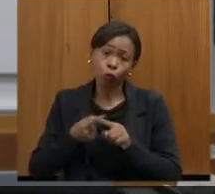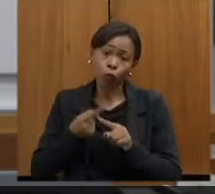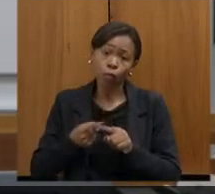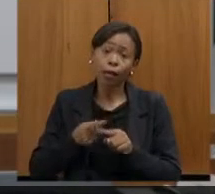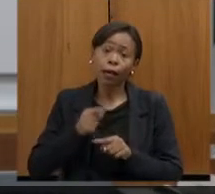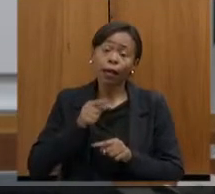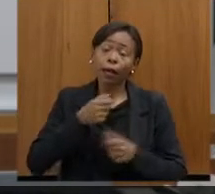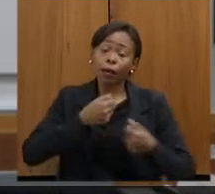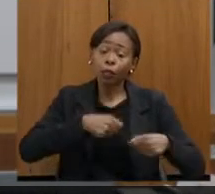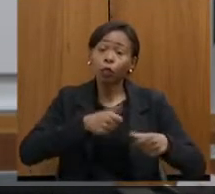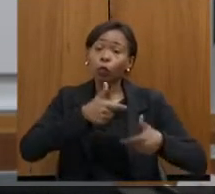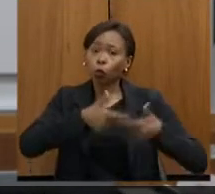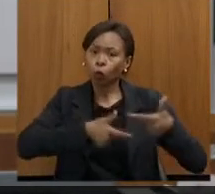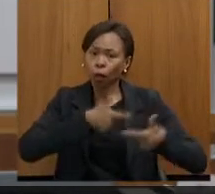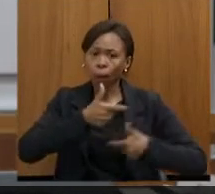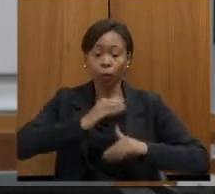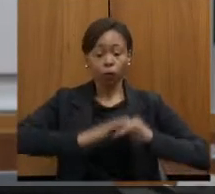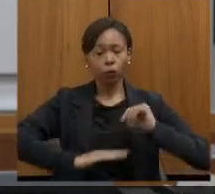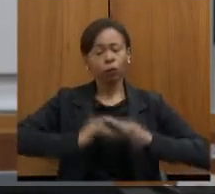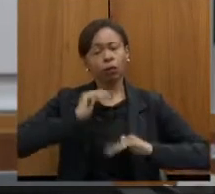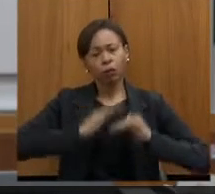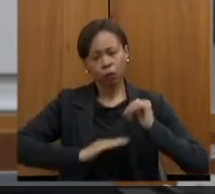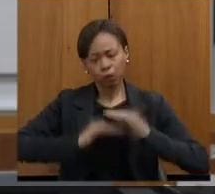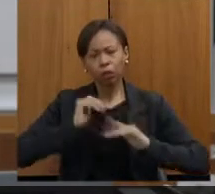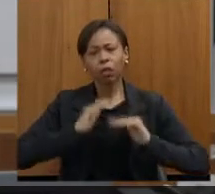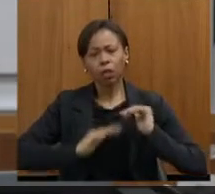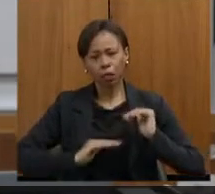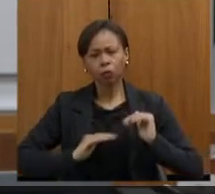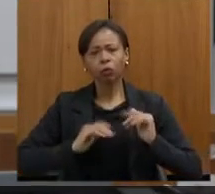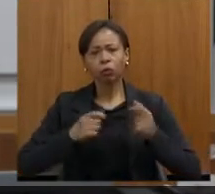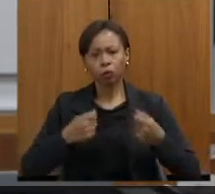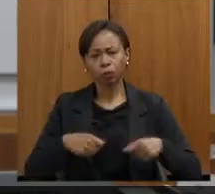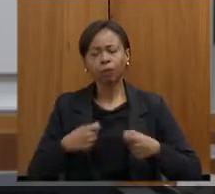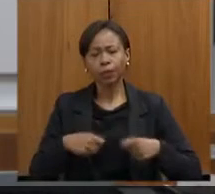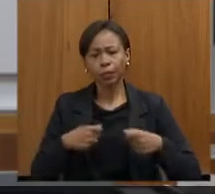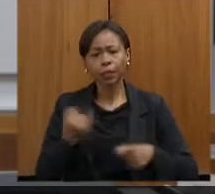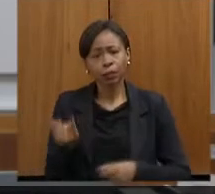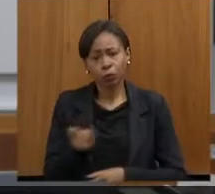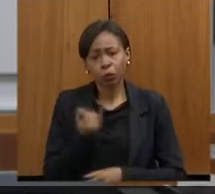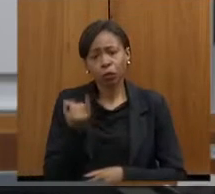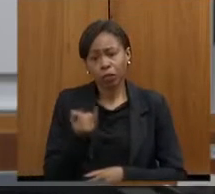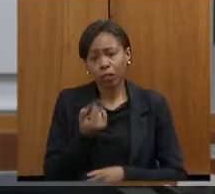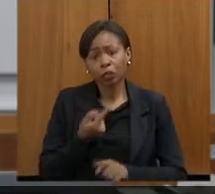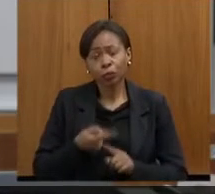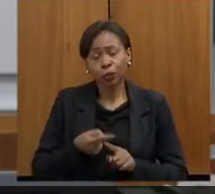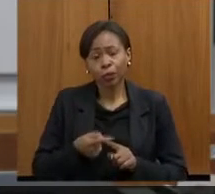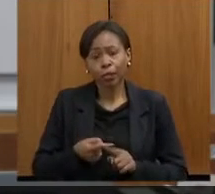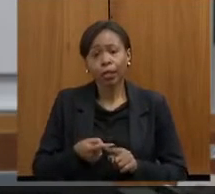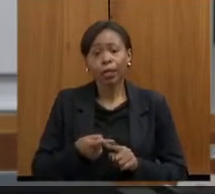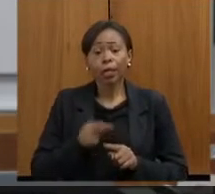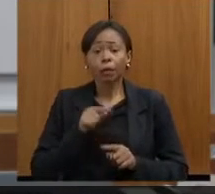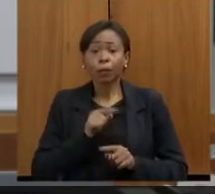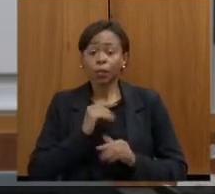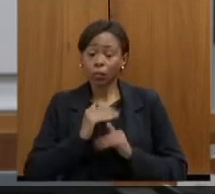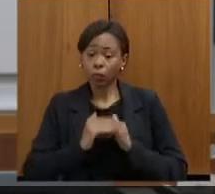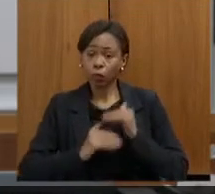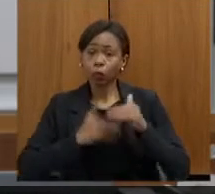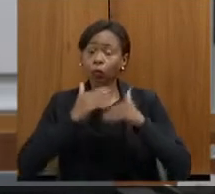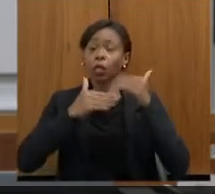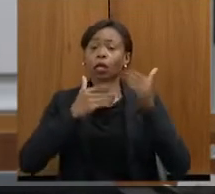na tecnicidade, que sustente o processo.